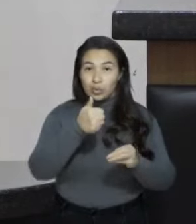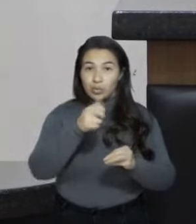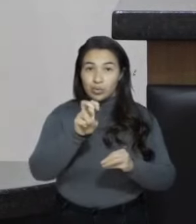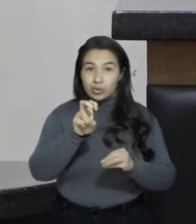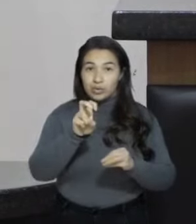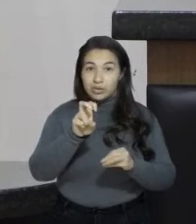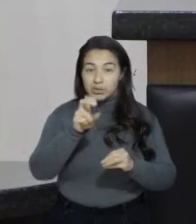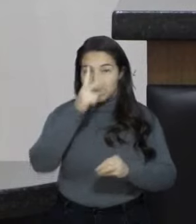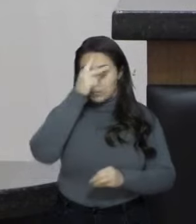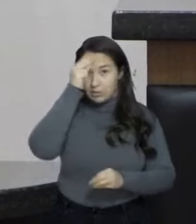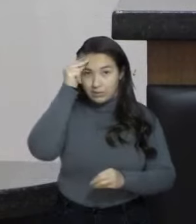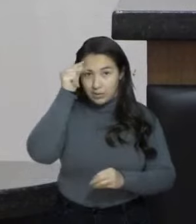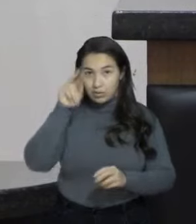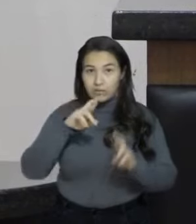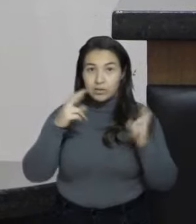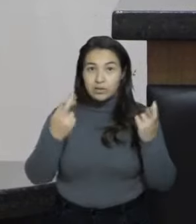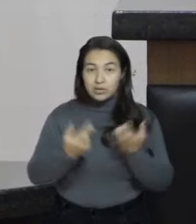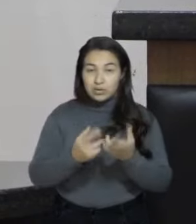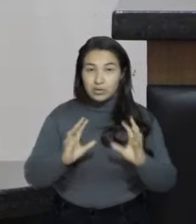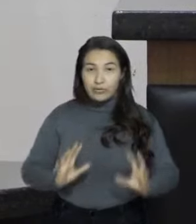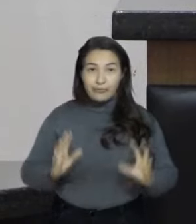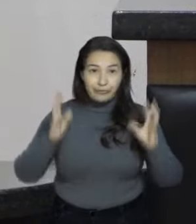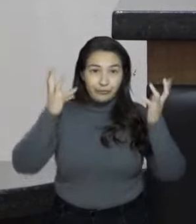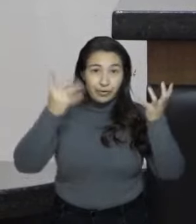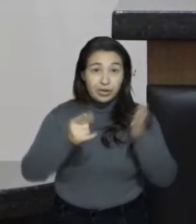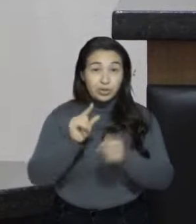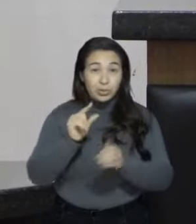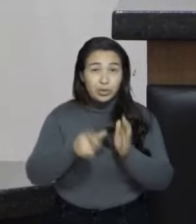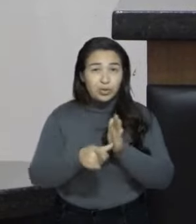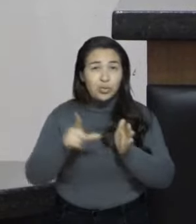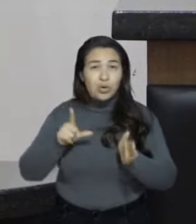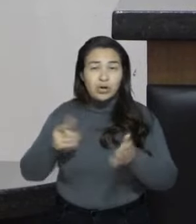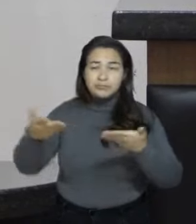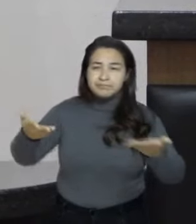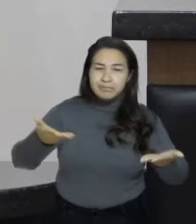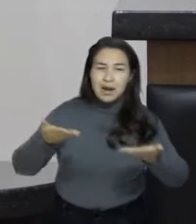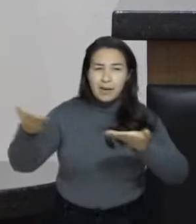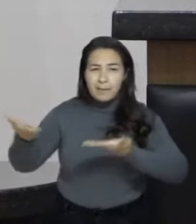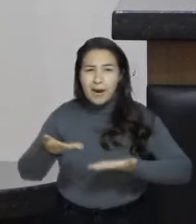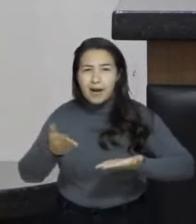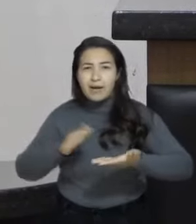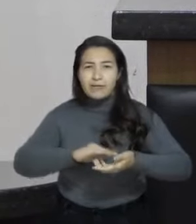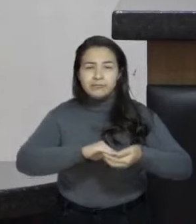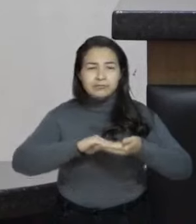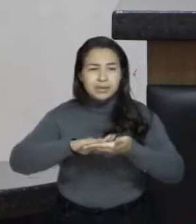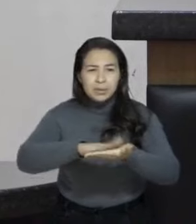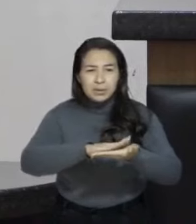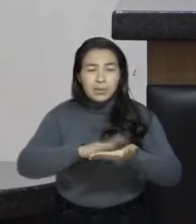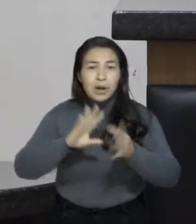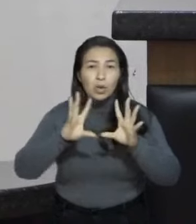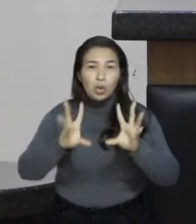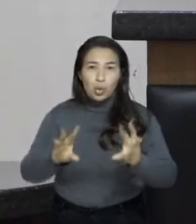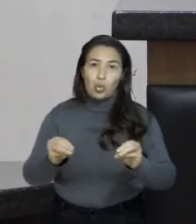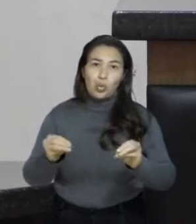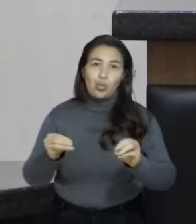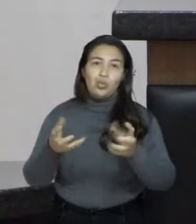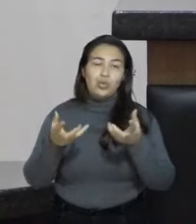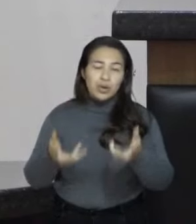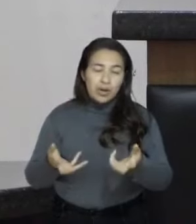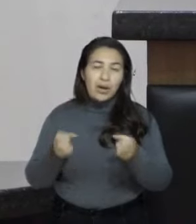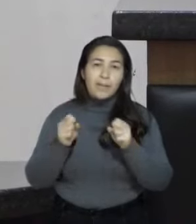Festiva antes da abertura da festa para recepcionar todos os deputados que puderem prestigiar a abertura serão